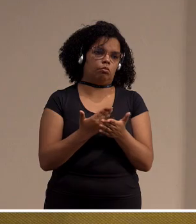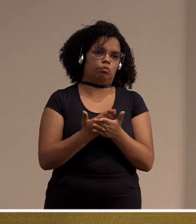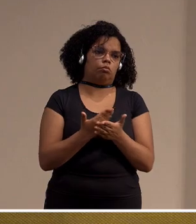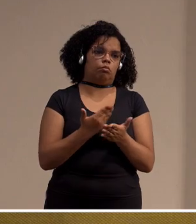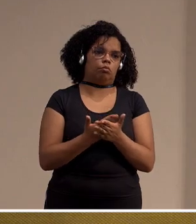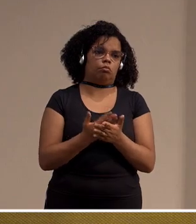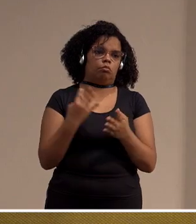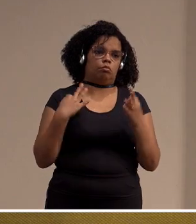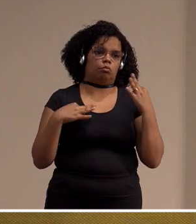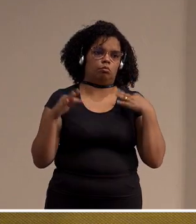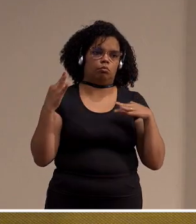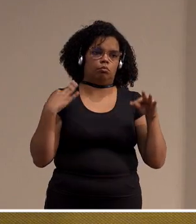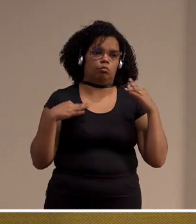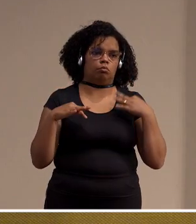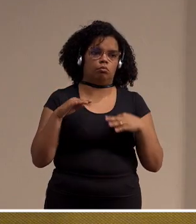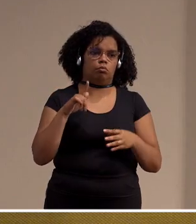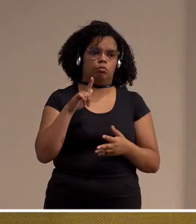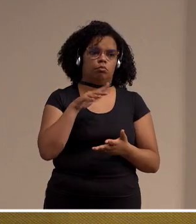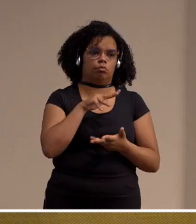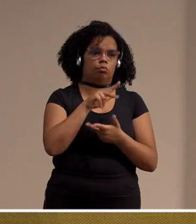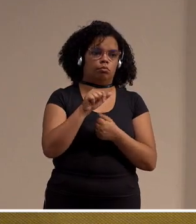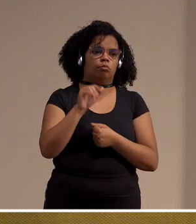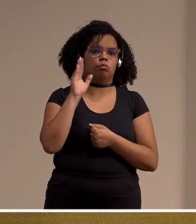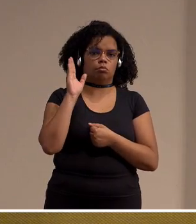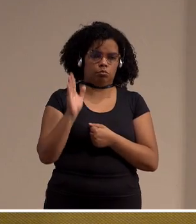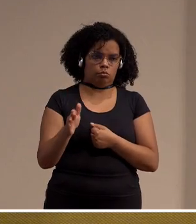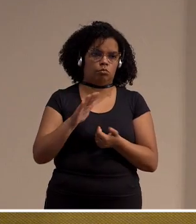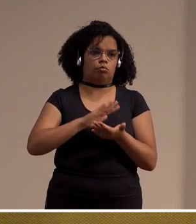las inundações da mudança climática.